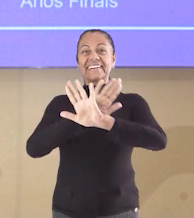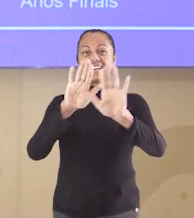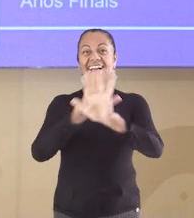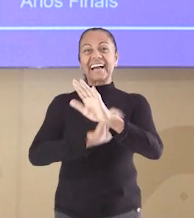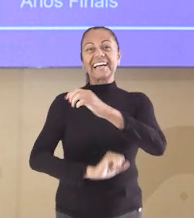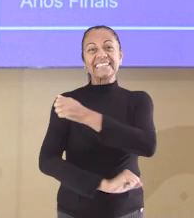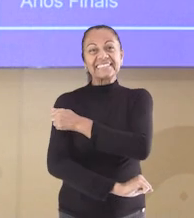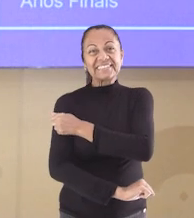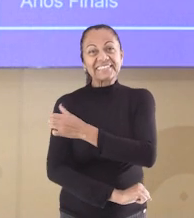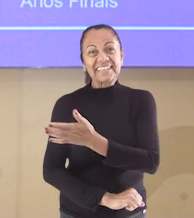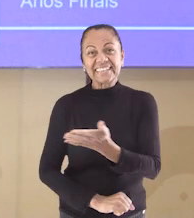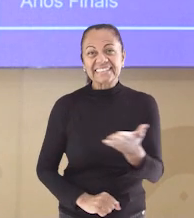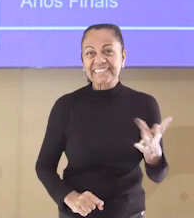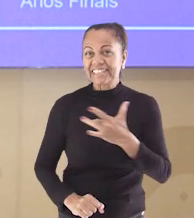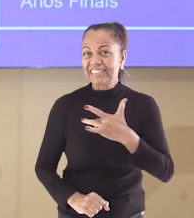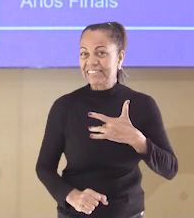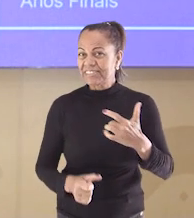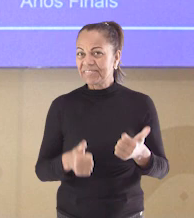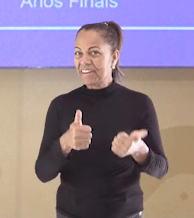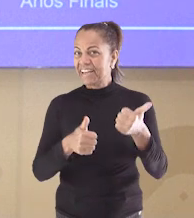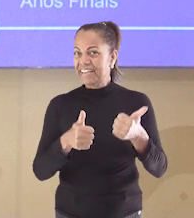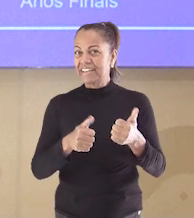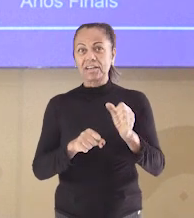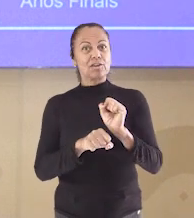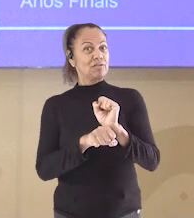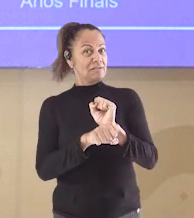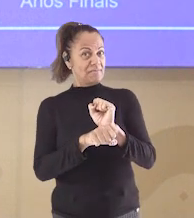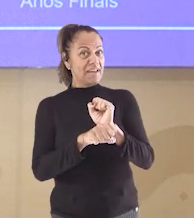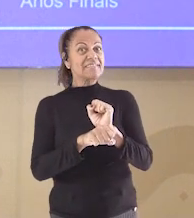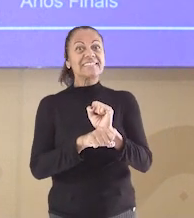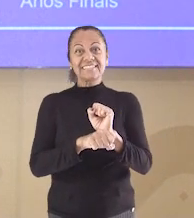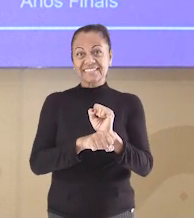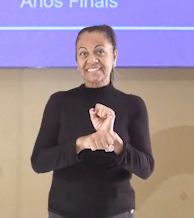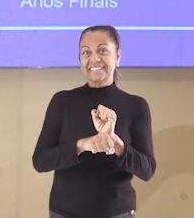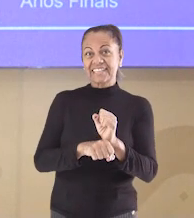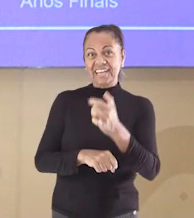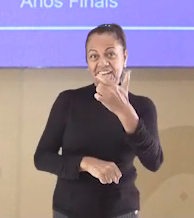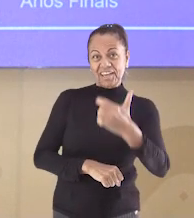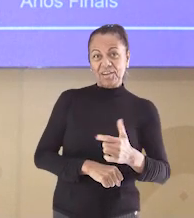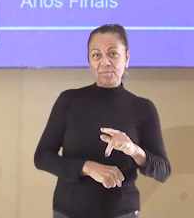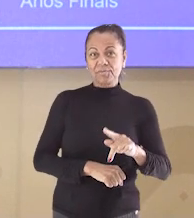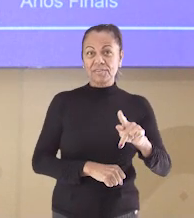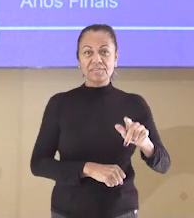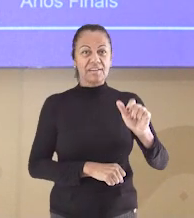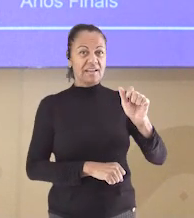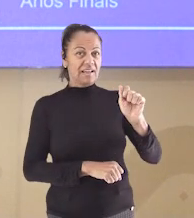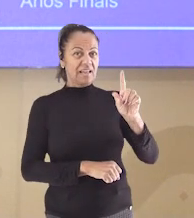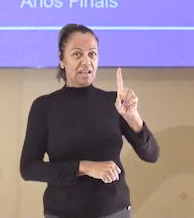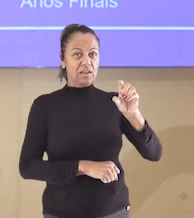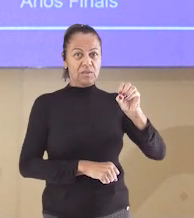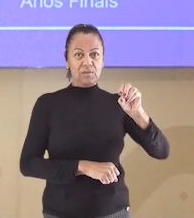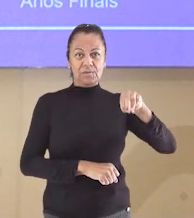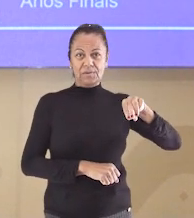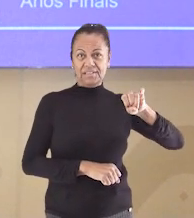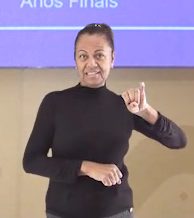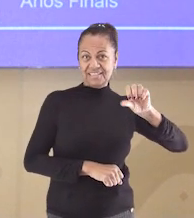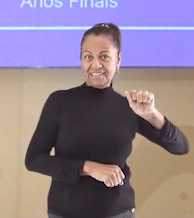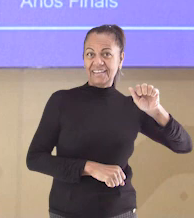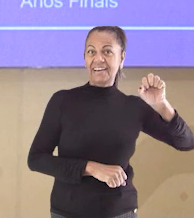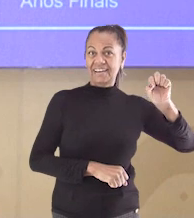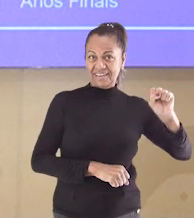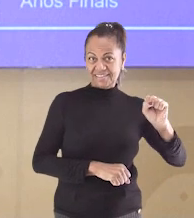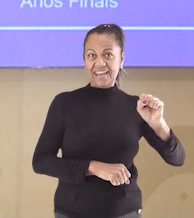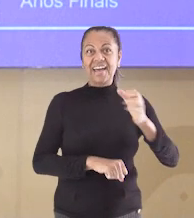Olá, estudante! Está tudo bem com você? Espero que sim. Eu sou o professor Adonias, da disciplina de Ensino